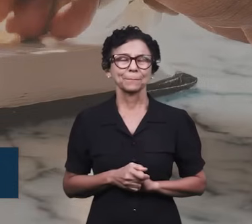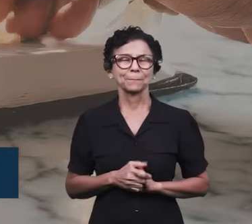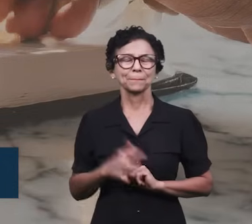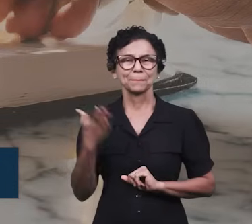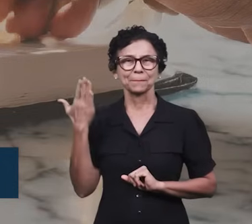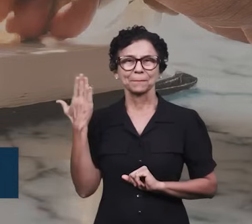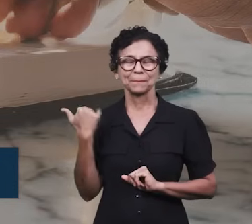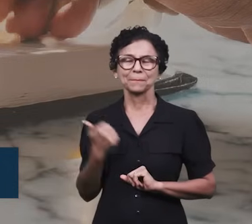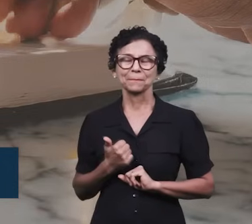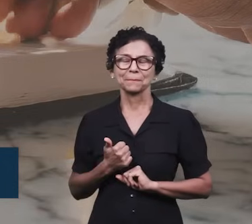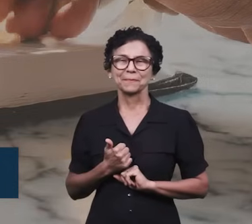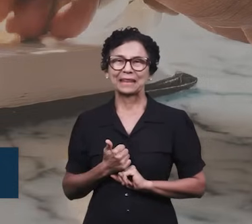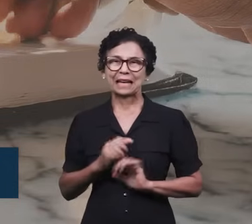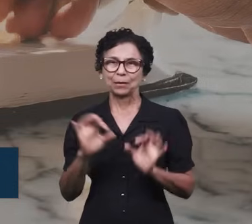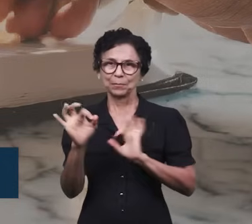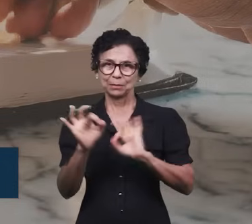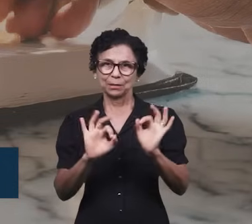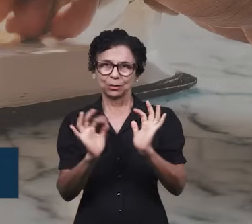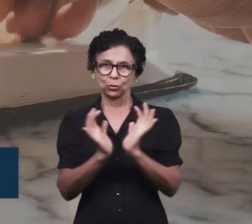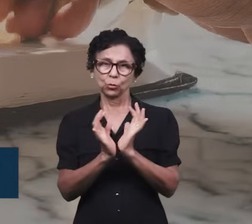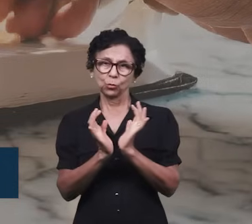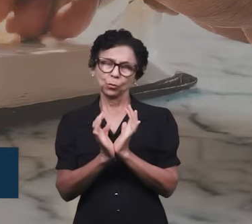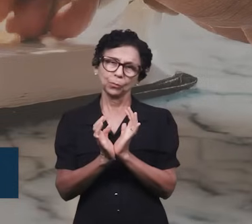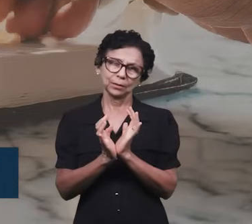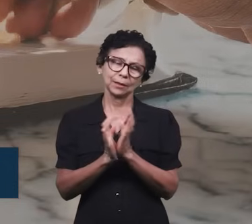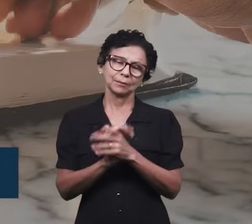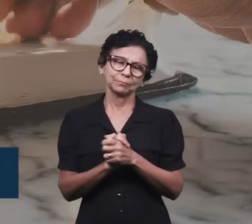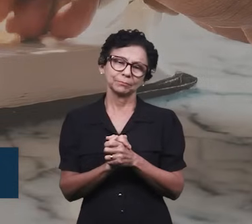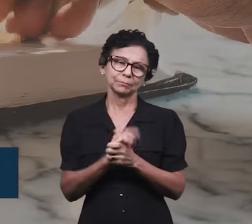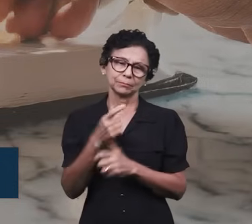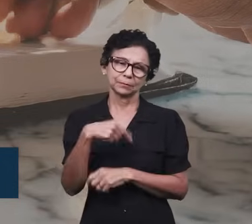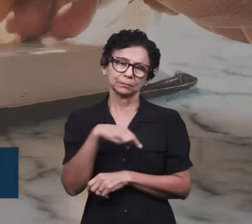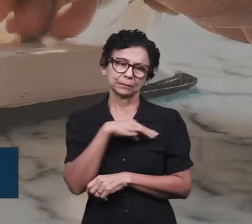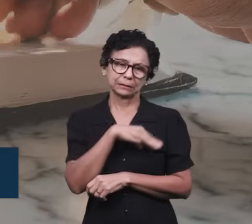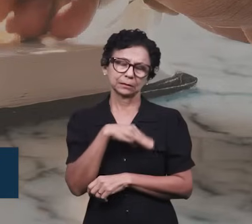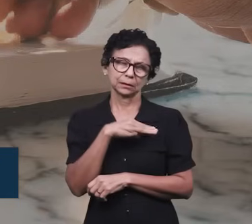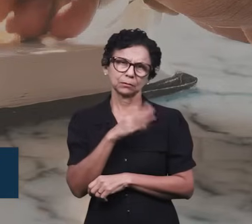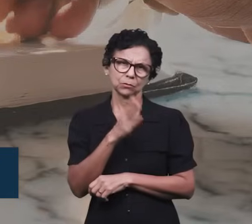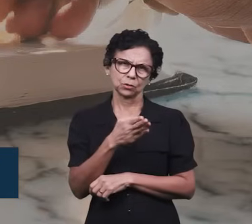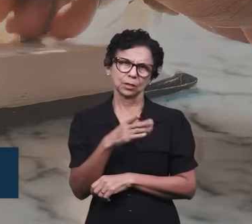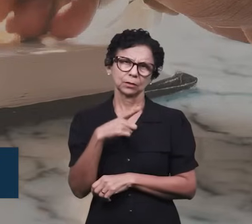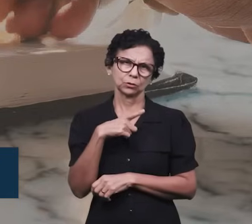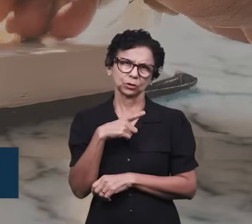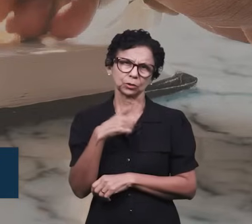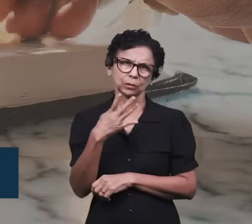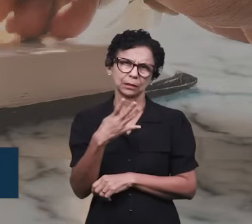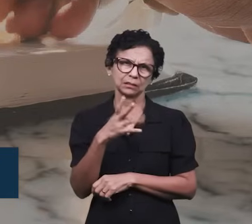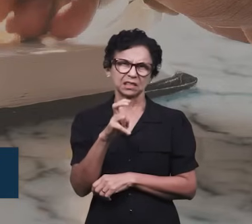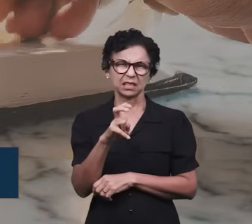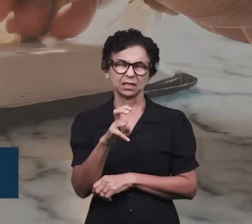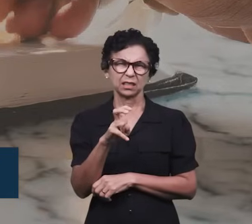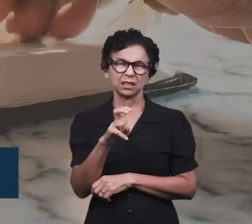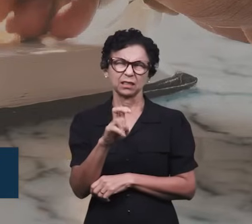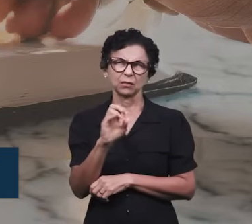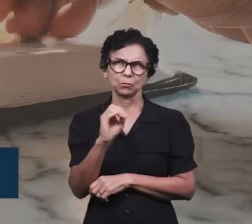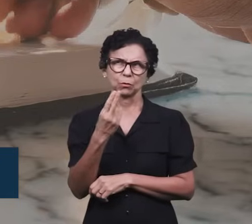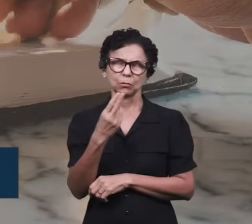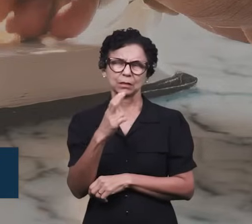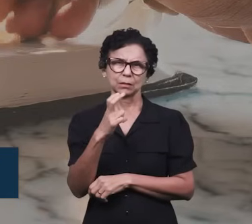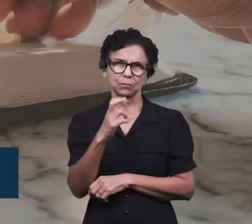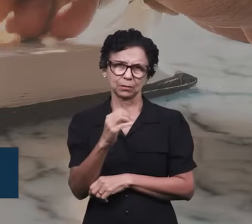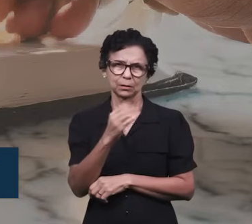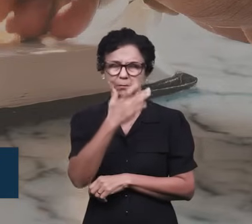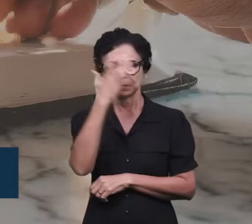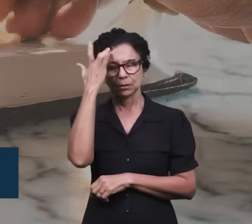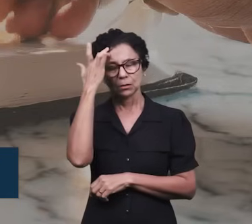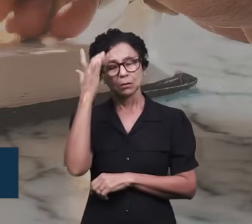o grupo para uma das missões, já tínhamos ali o grupo formado, 45 ou 50 irmãos,